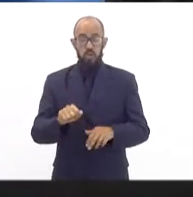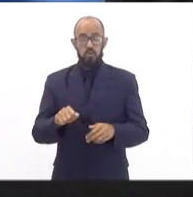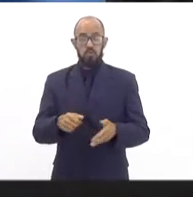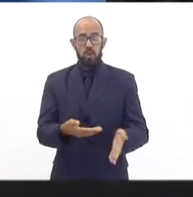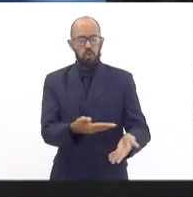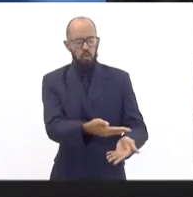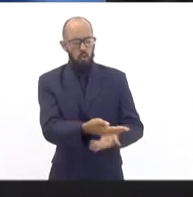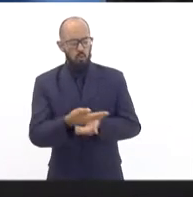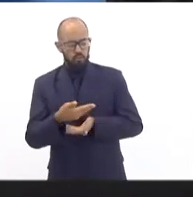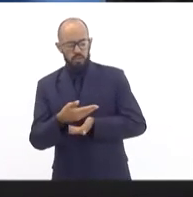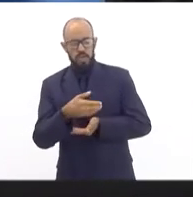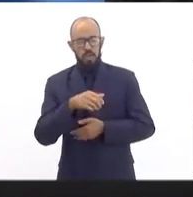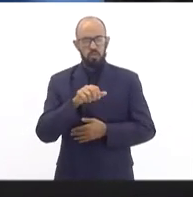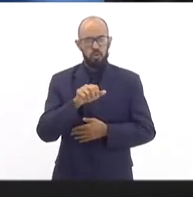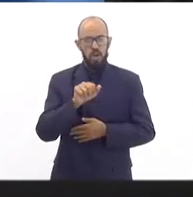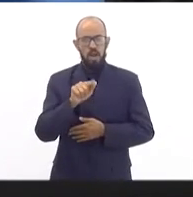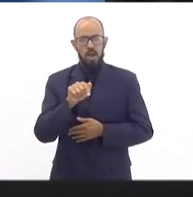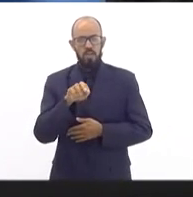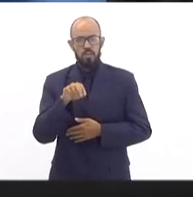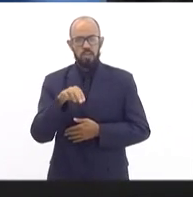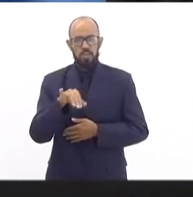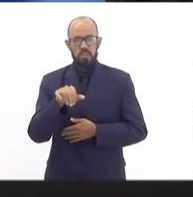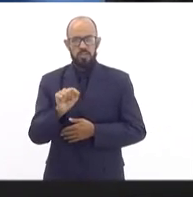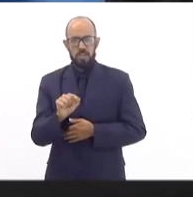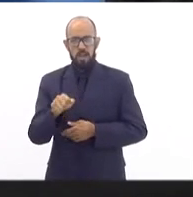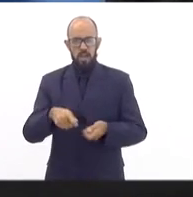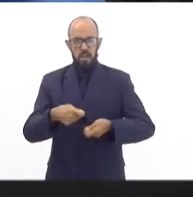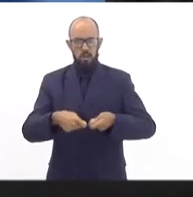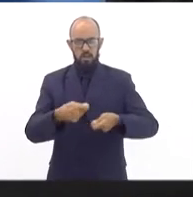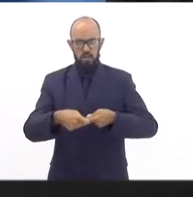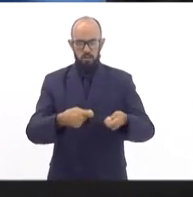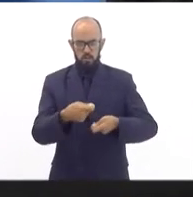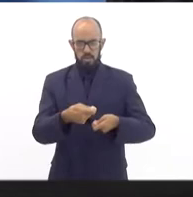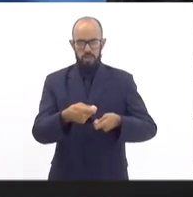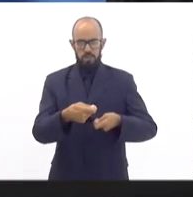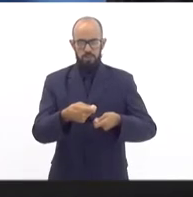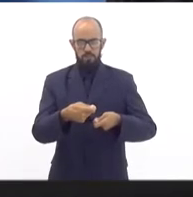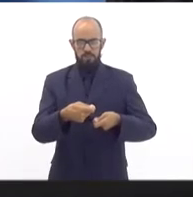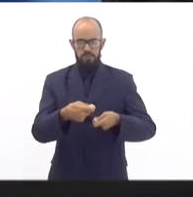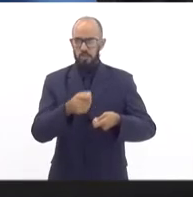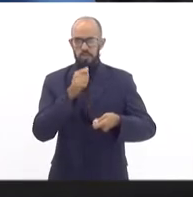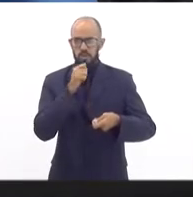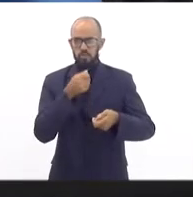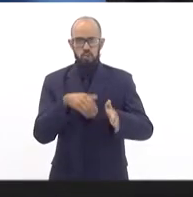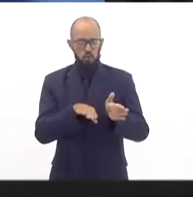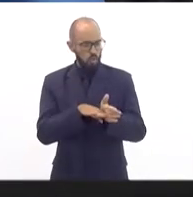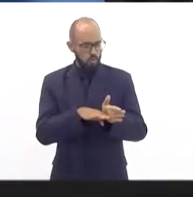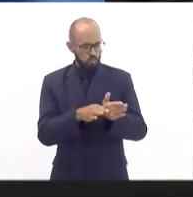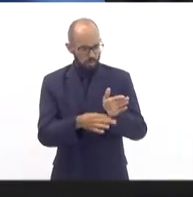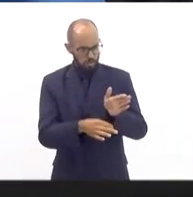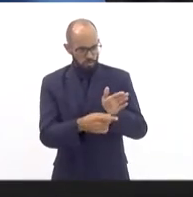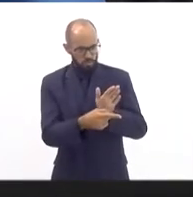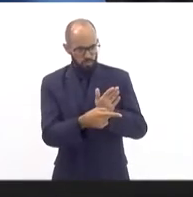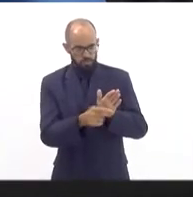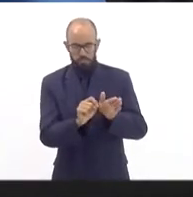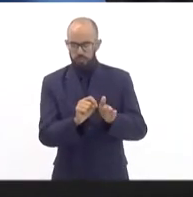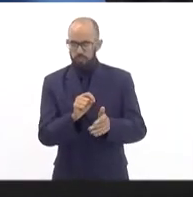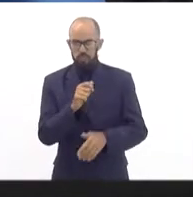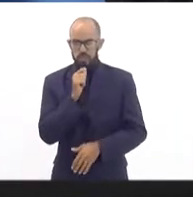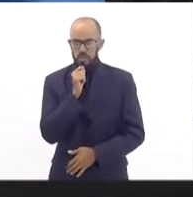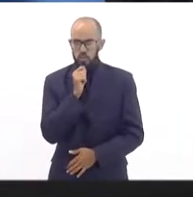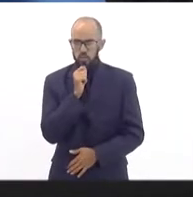as agências reguladoras de serviço público, a Getransp. Ainda não chegou, né? Já chegou?